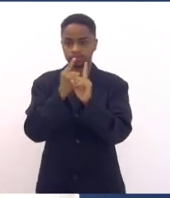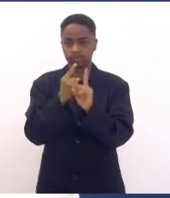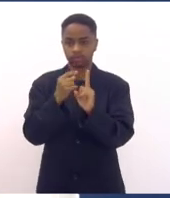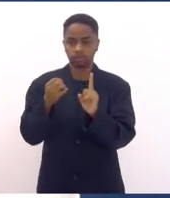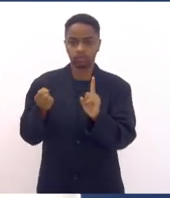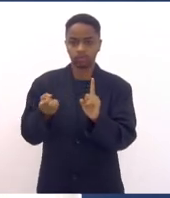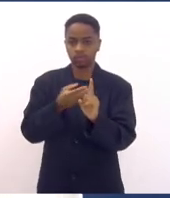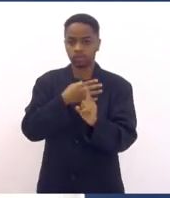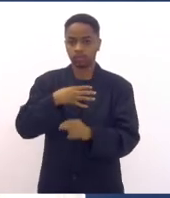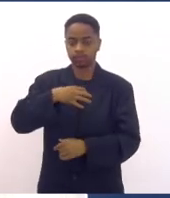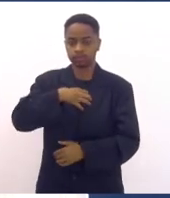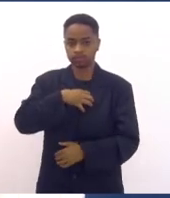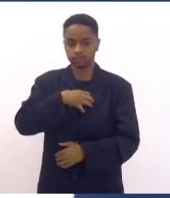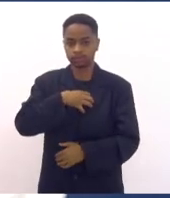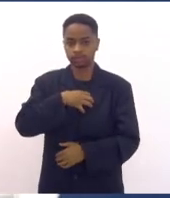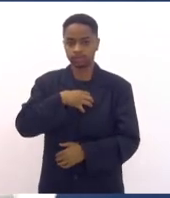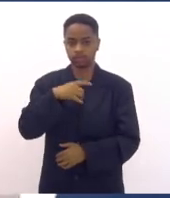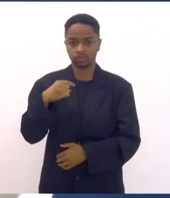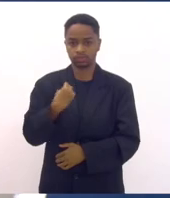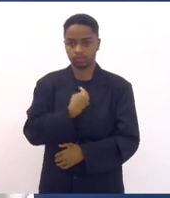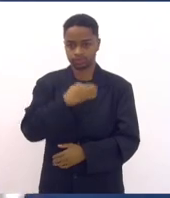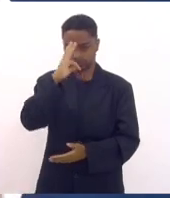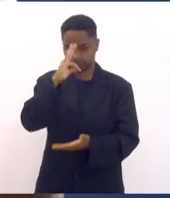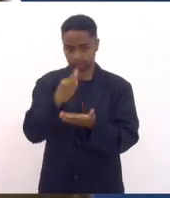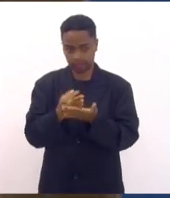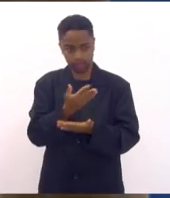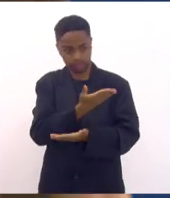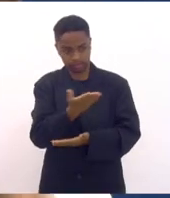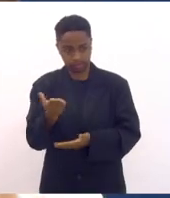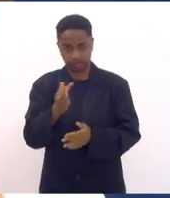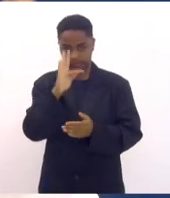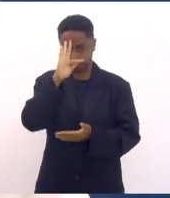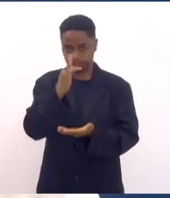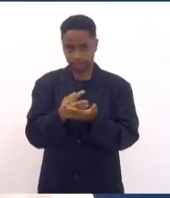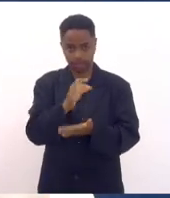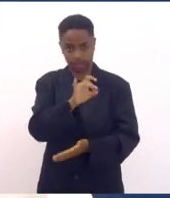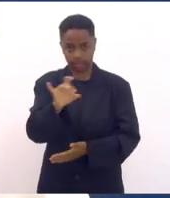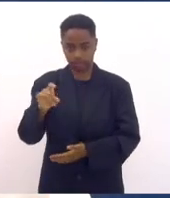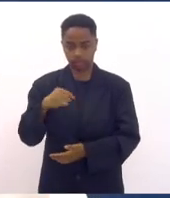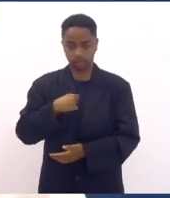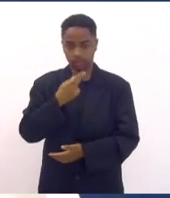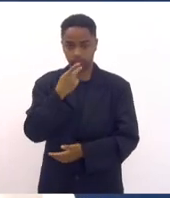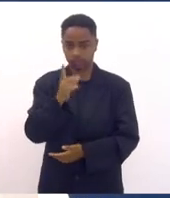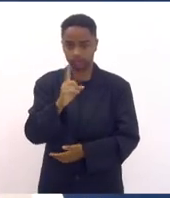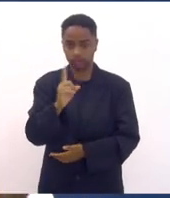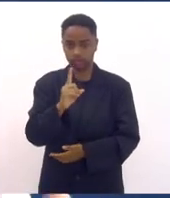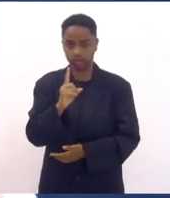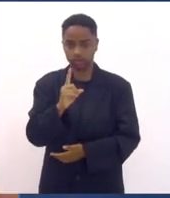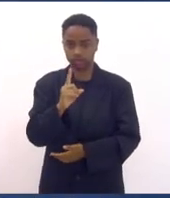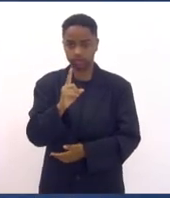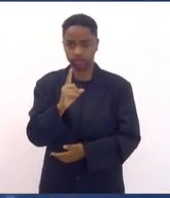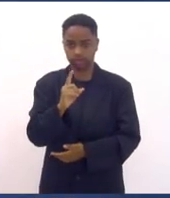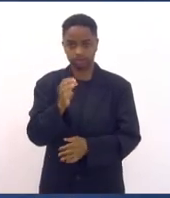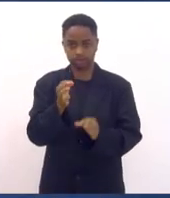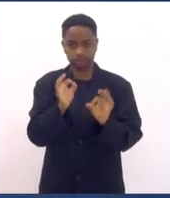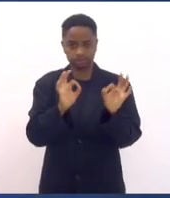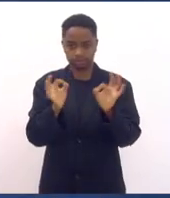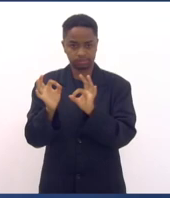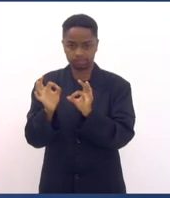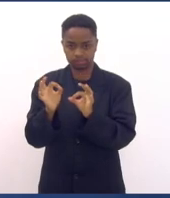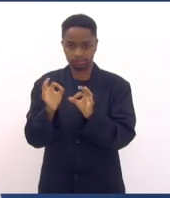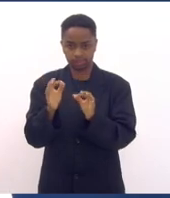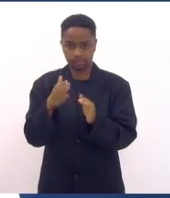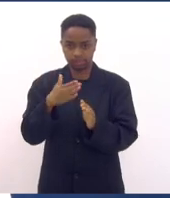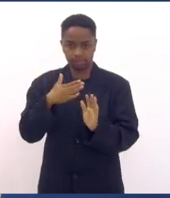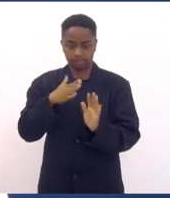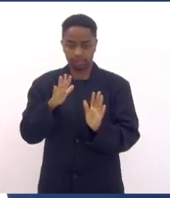forma a nossa fé a sua fé cada um eu não tô falando de absolutamente proselitismo